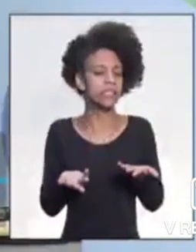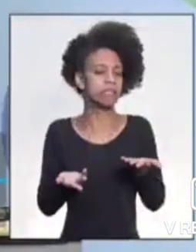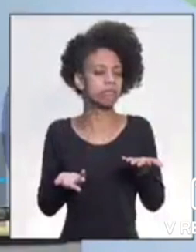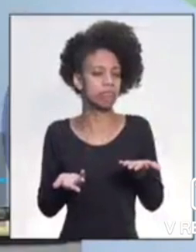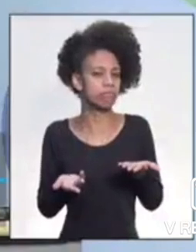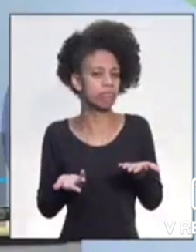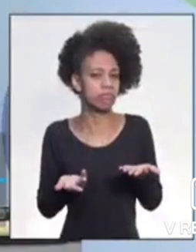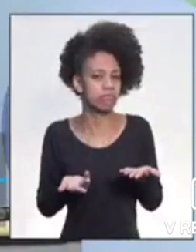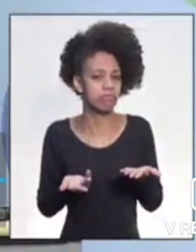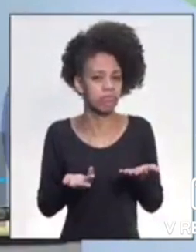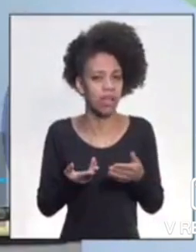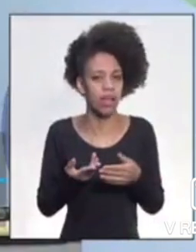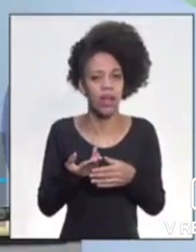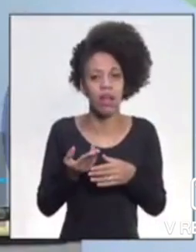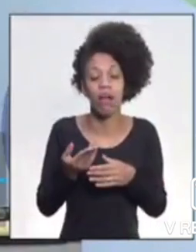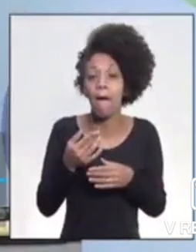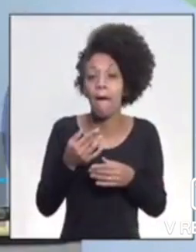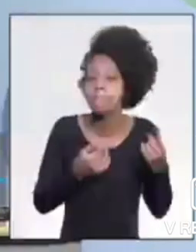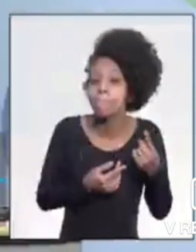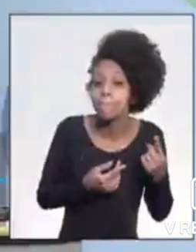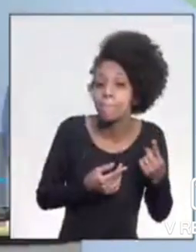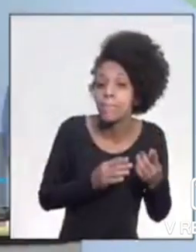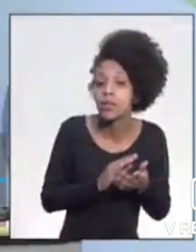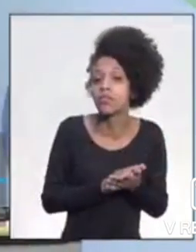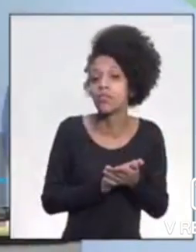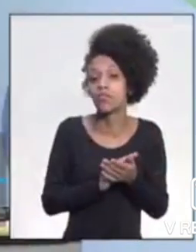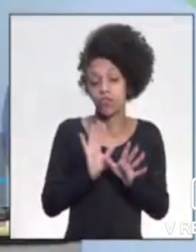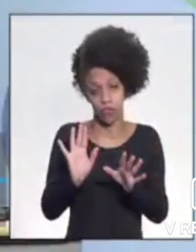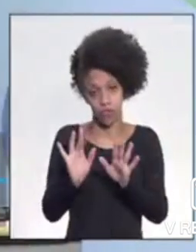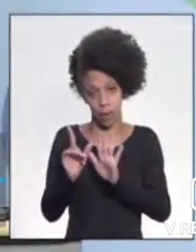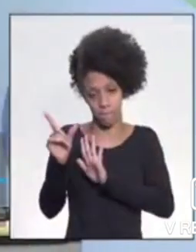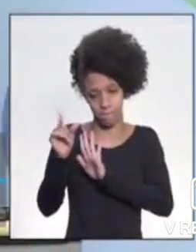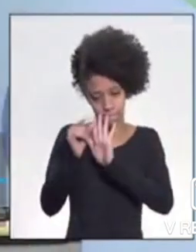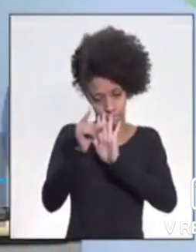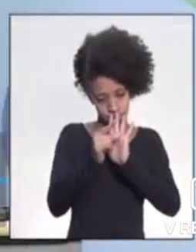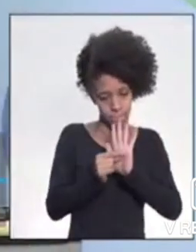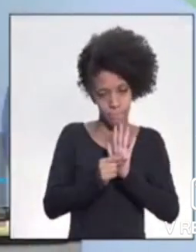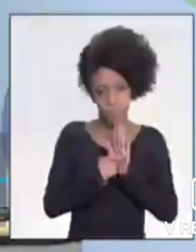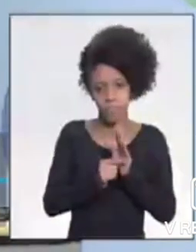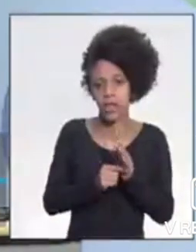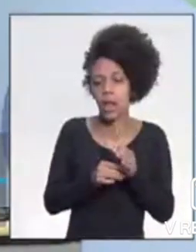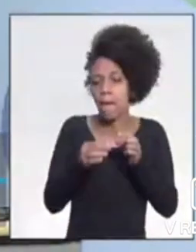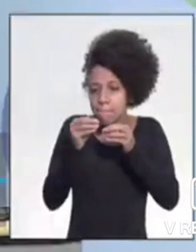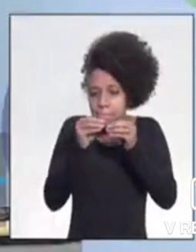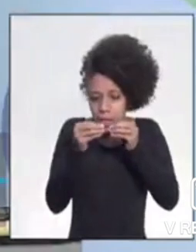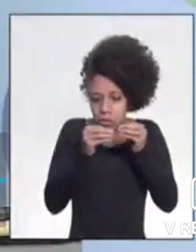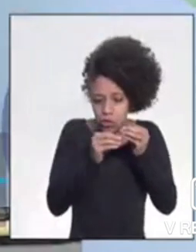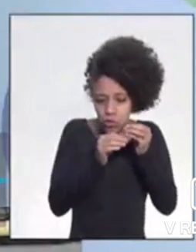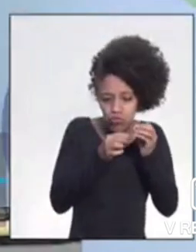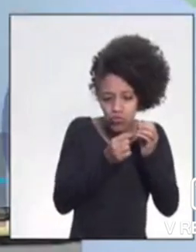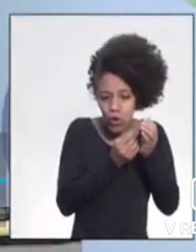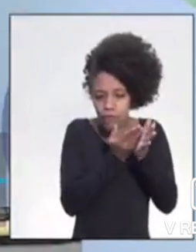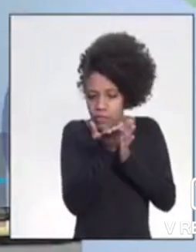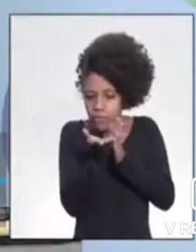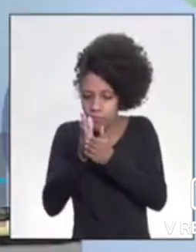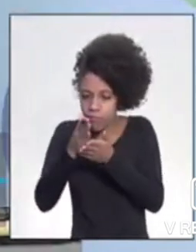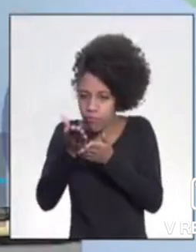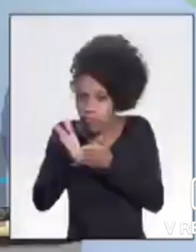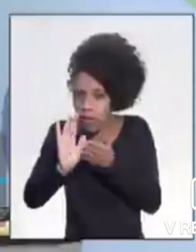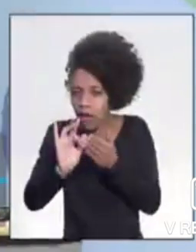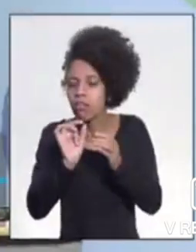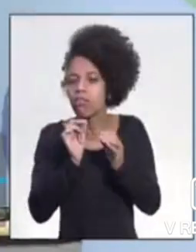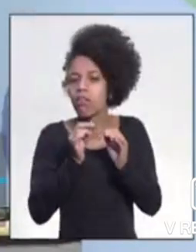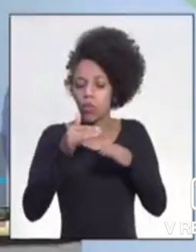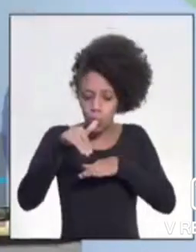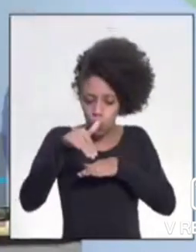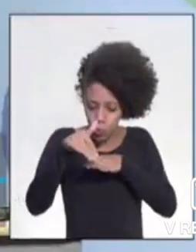esses modelos, a primeira ele comenta aqui, ó. Vamos relacionar. Partículas alfa foram desviadas do seu trajeto devido à repulsão que o